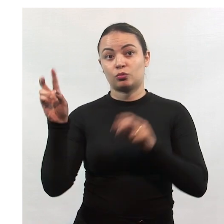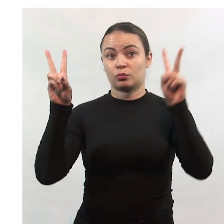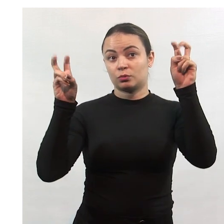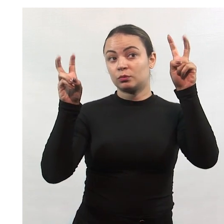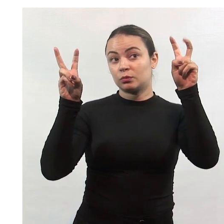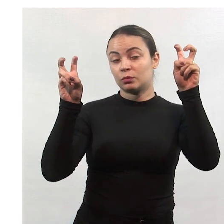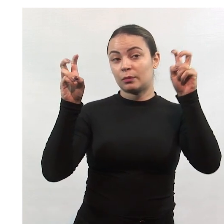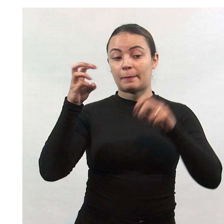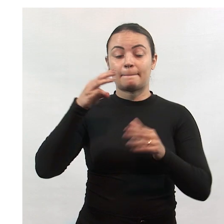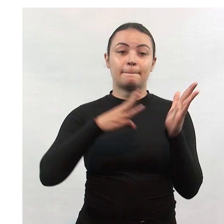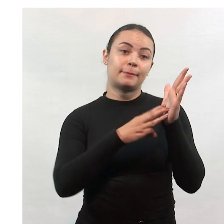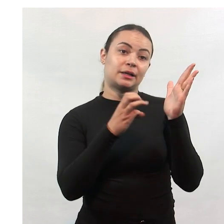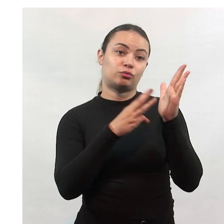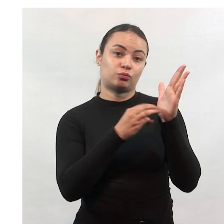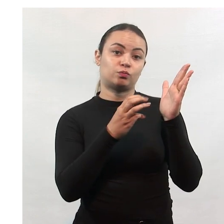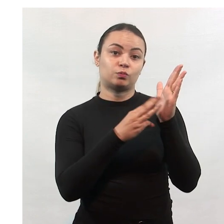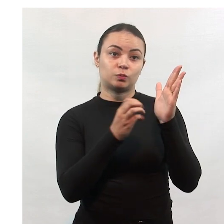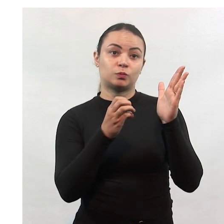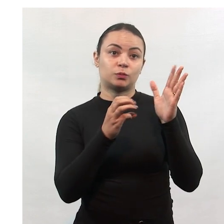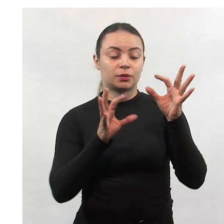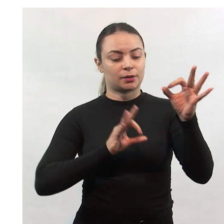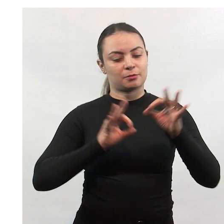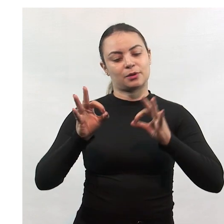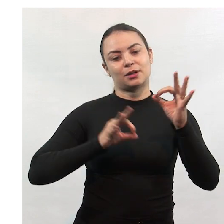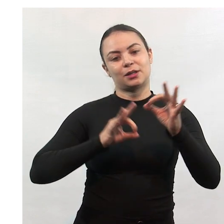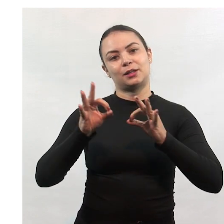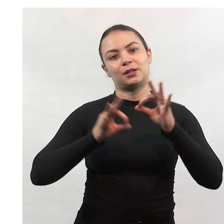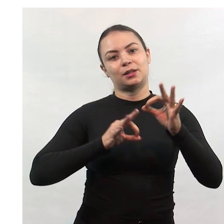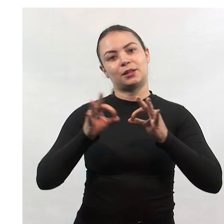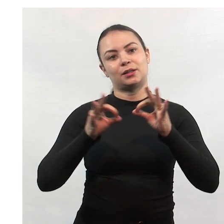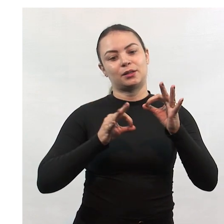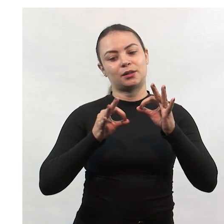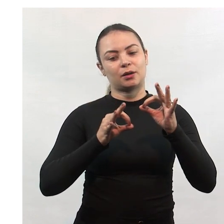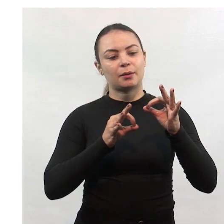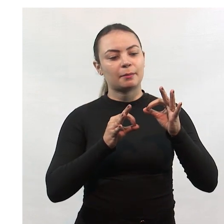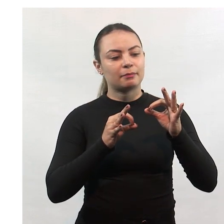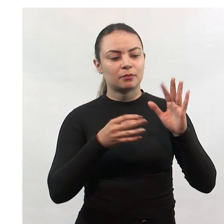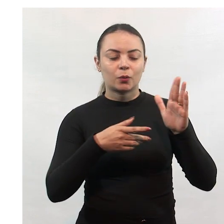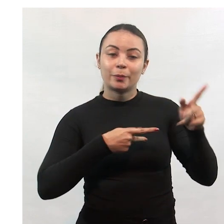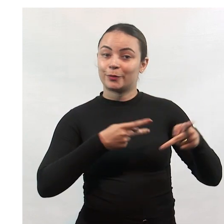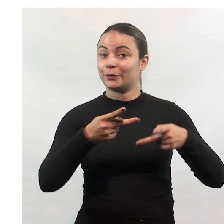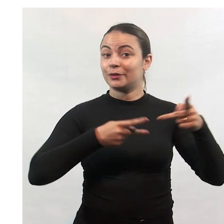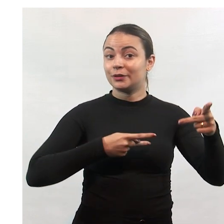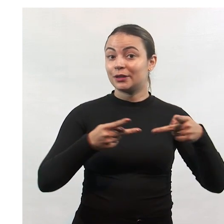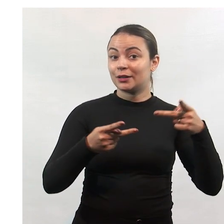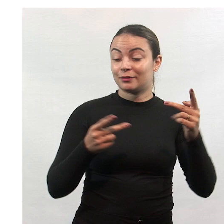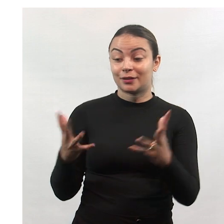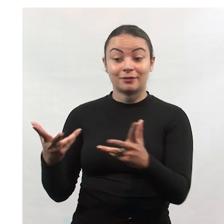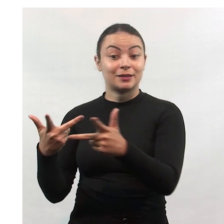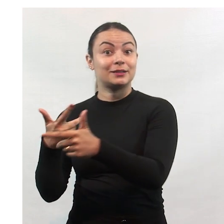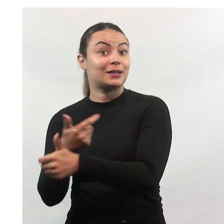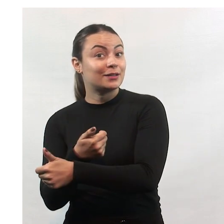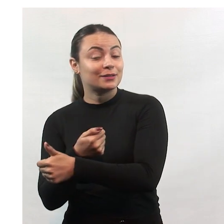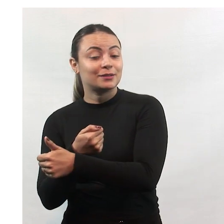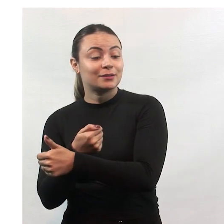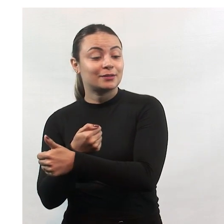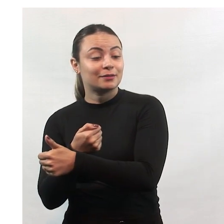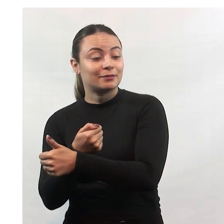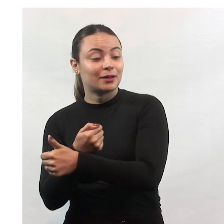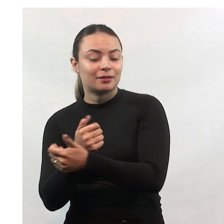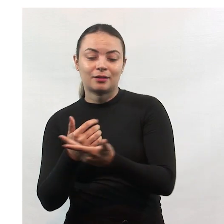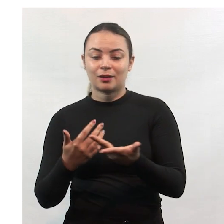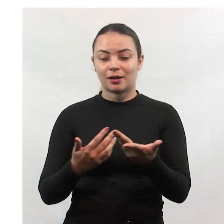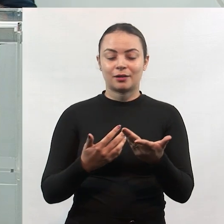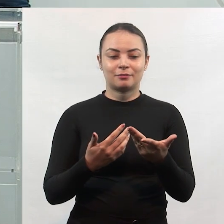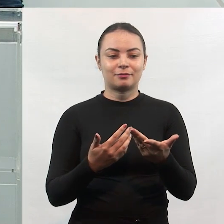do planejamento em si, em termos dos procedimentos metodológicos, onde nós temos as abordagens quantitativas e